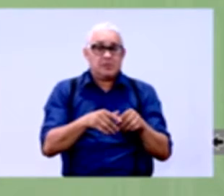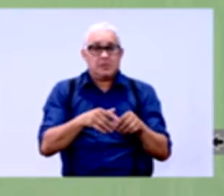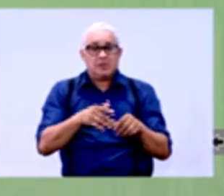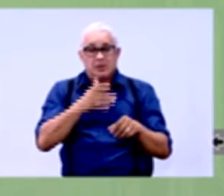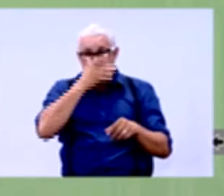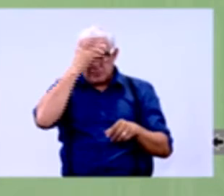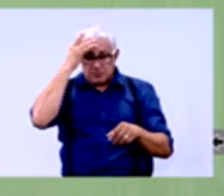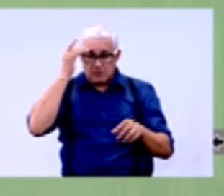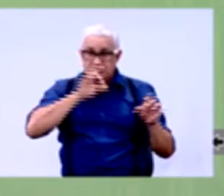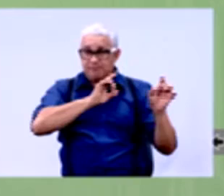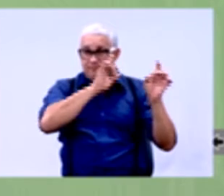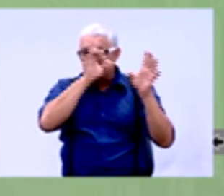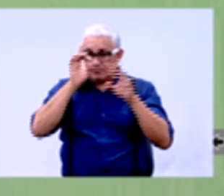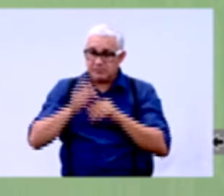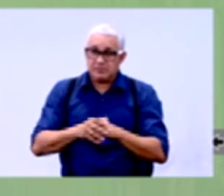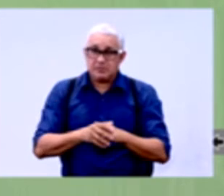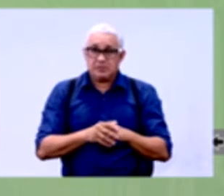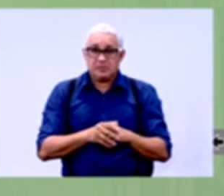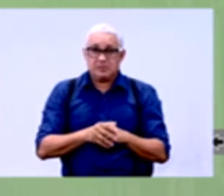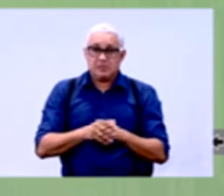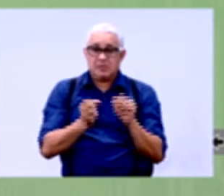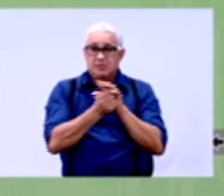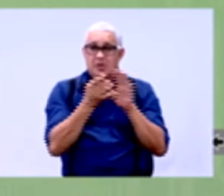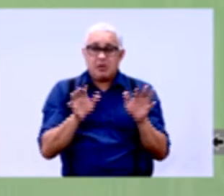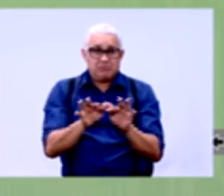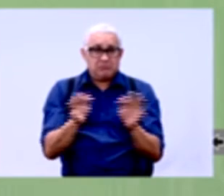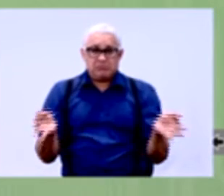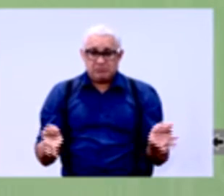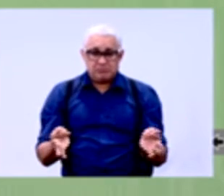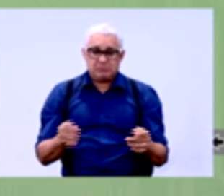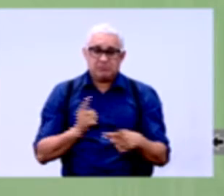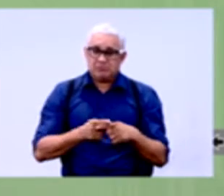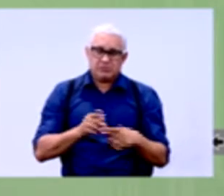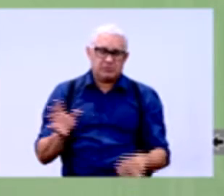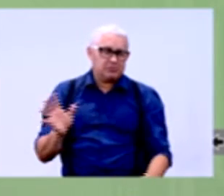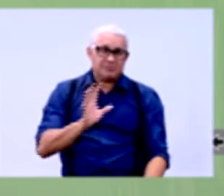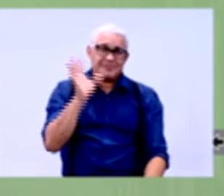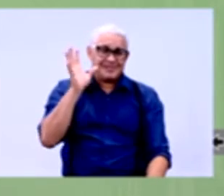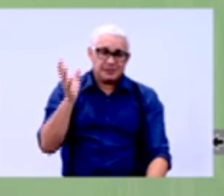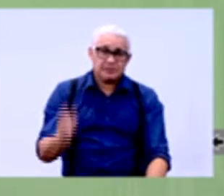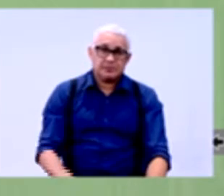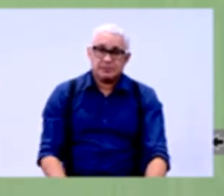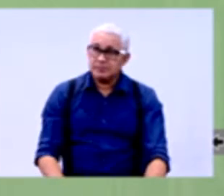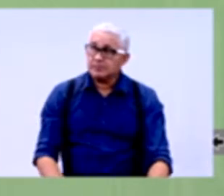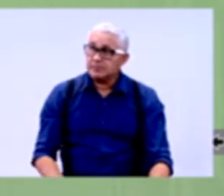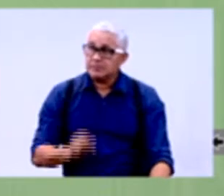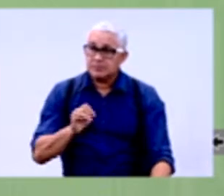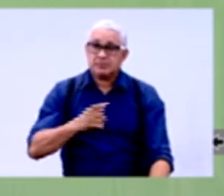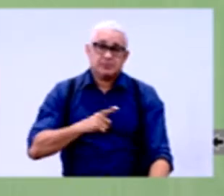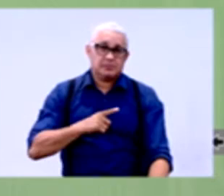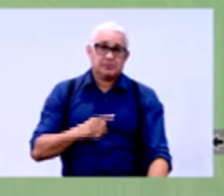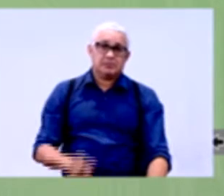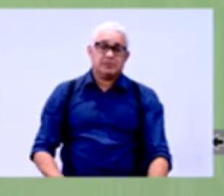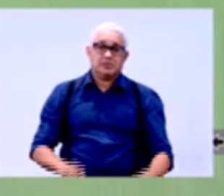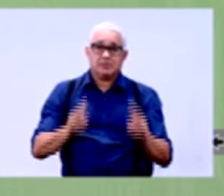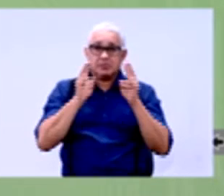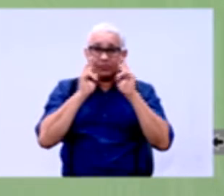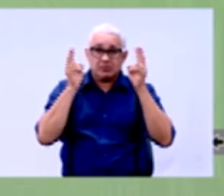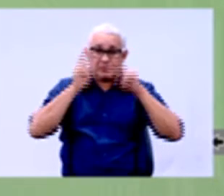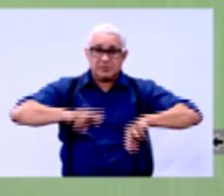Não é aconselhável para aplicações pequenas, que daí o custo-benefício não compensa. Se tivermos muitas